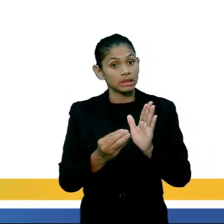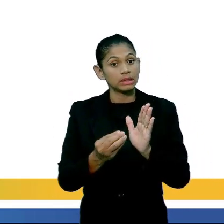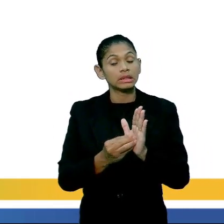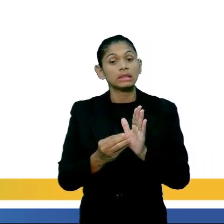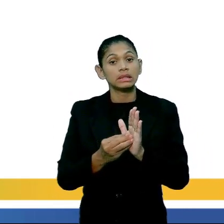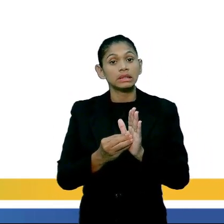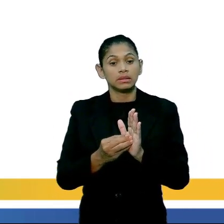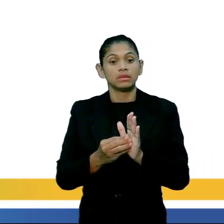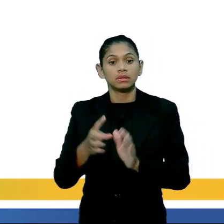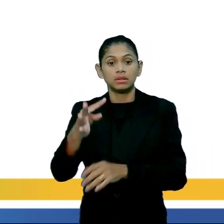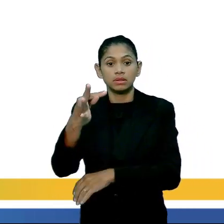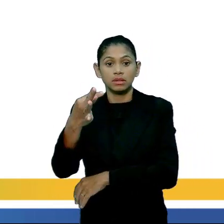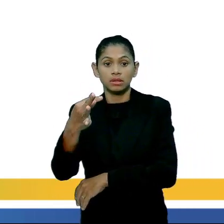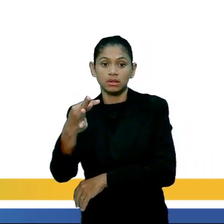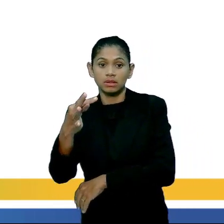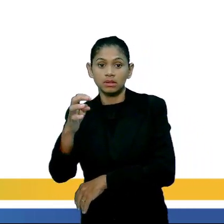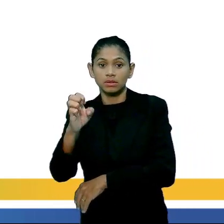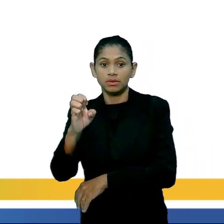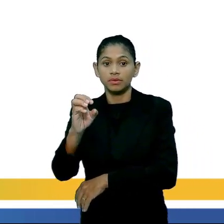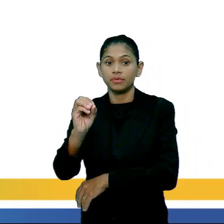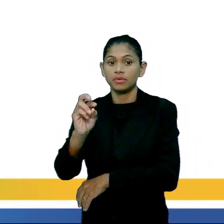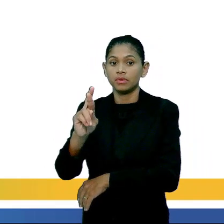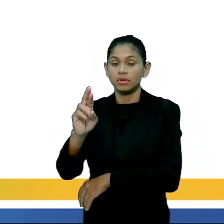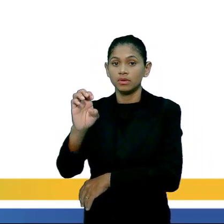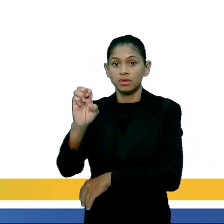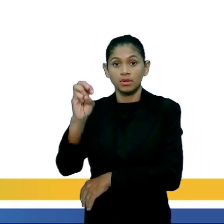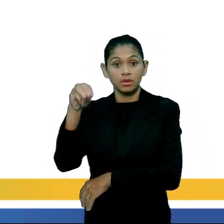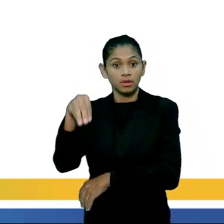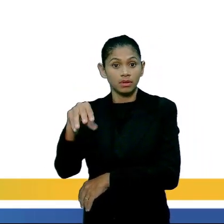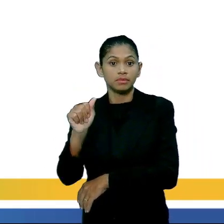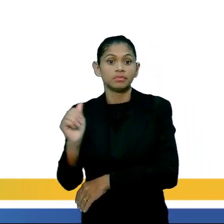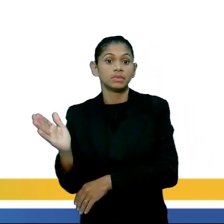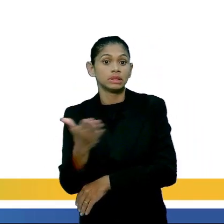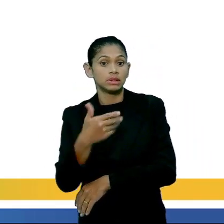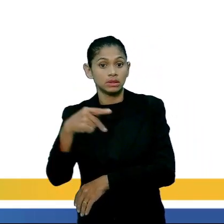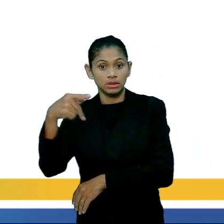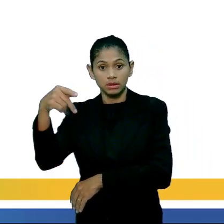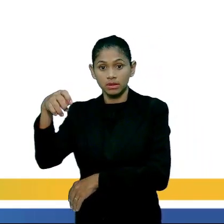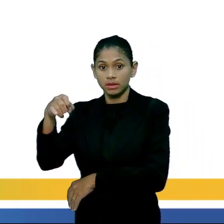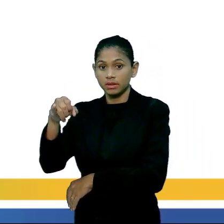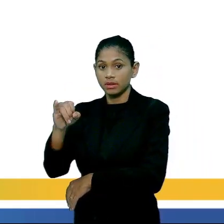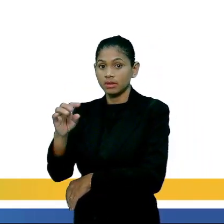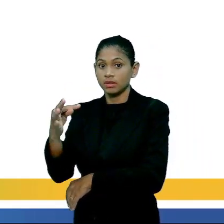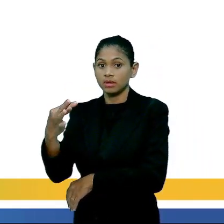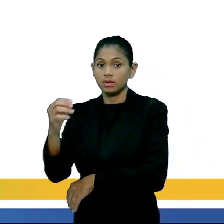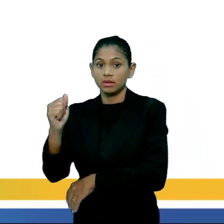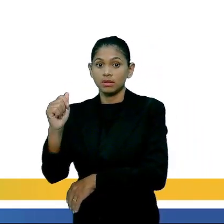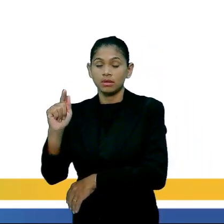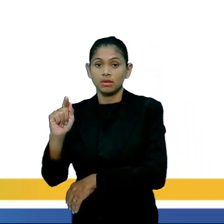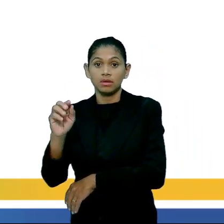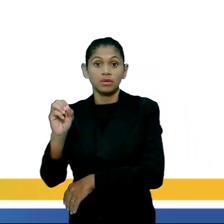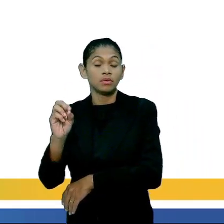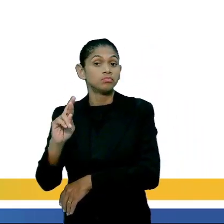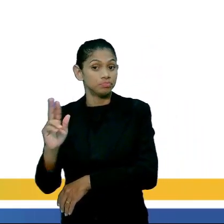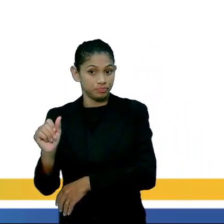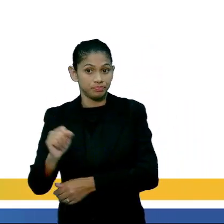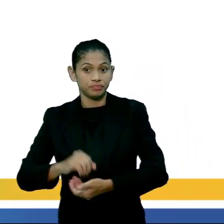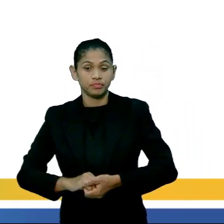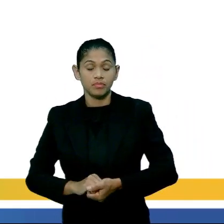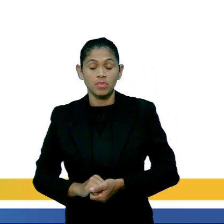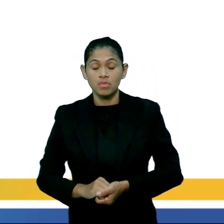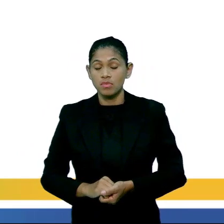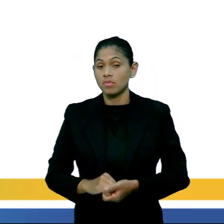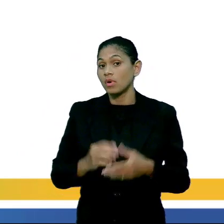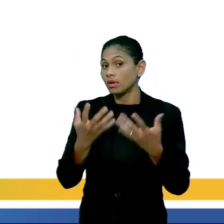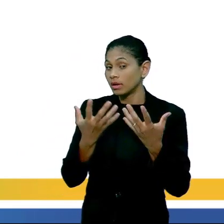de Pitágoras, onde eu quero saber o AMN, esse